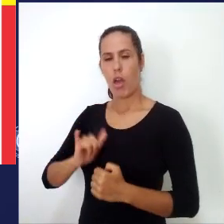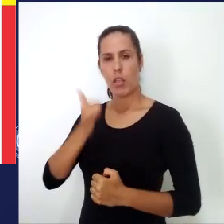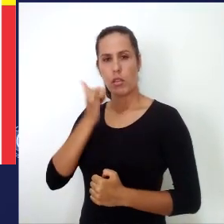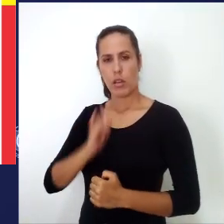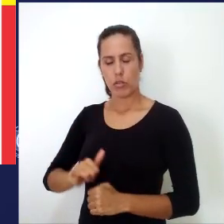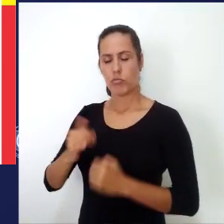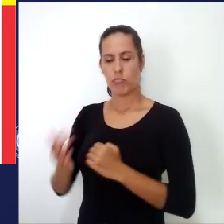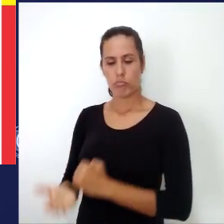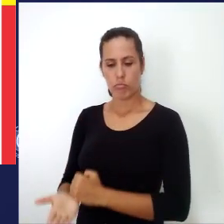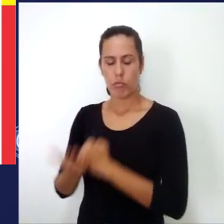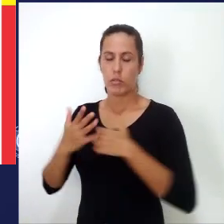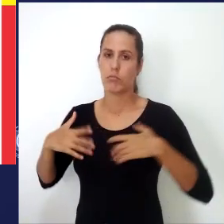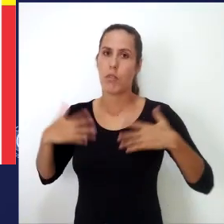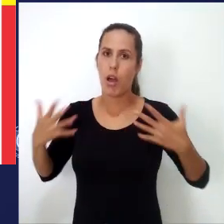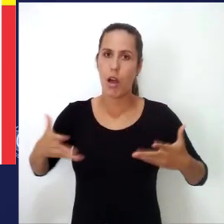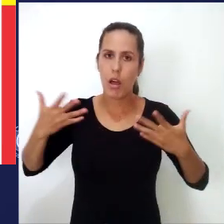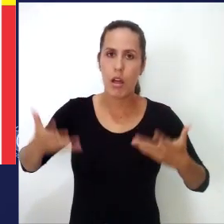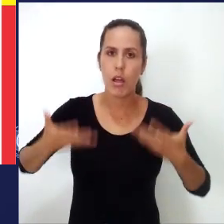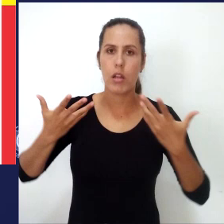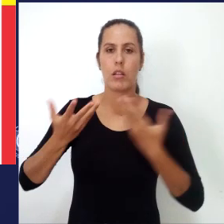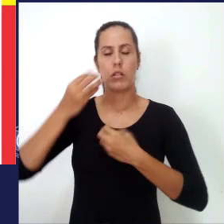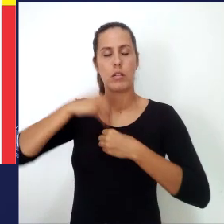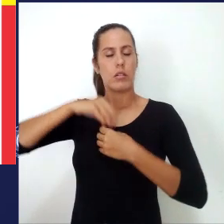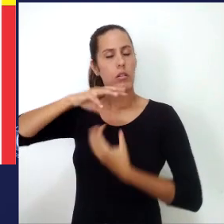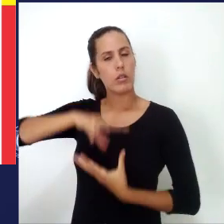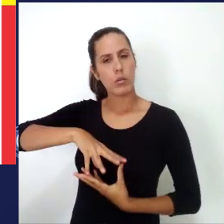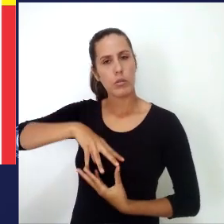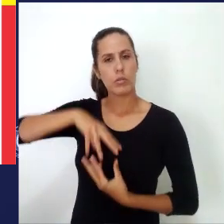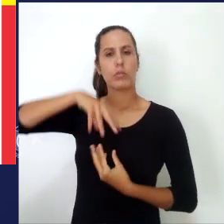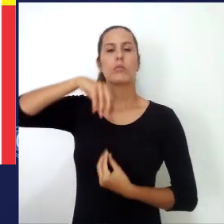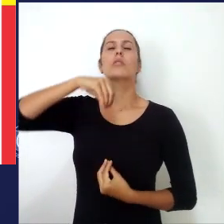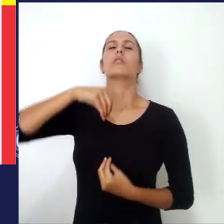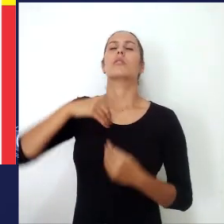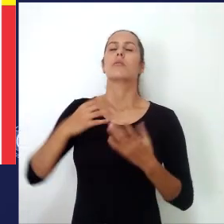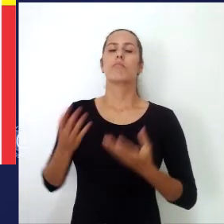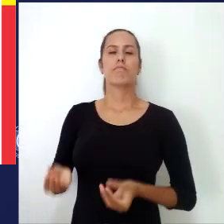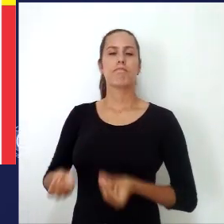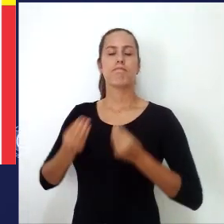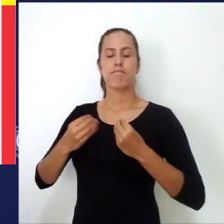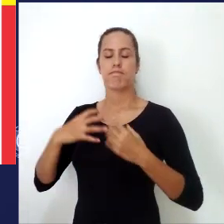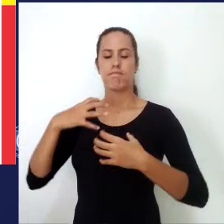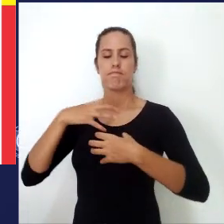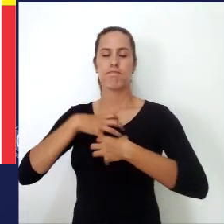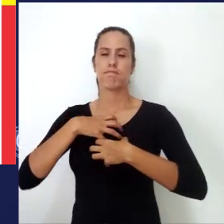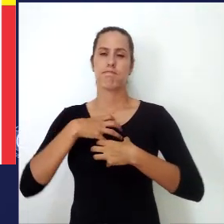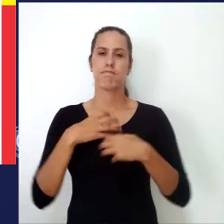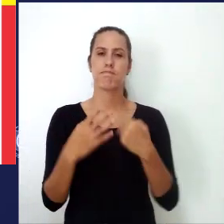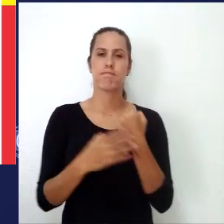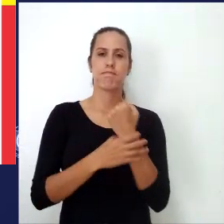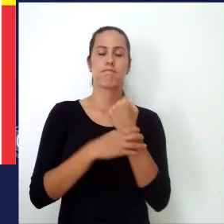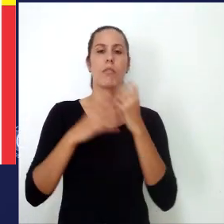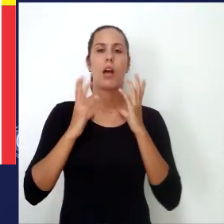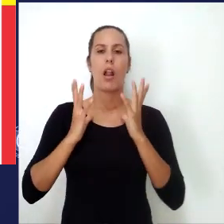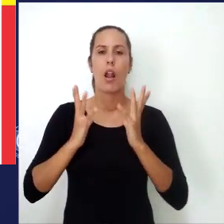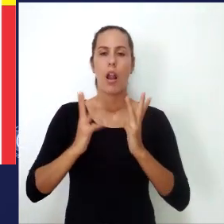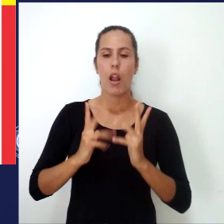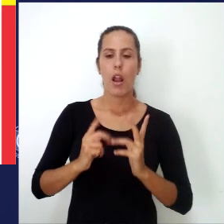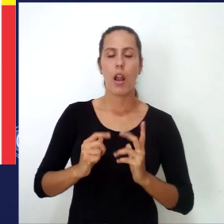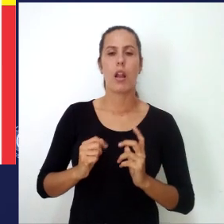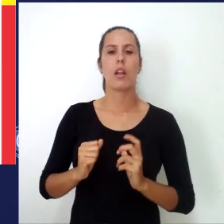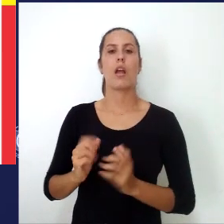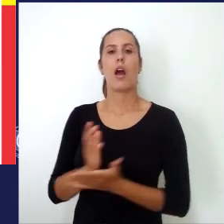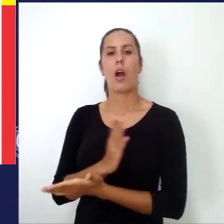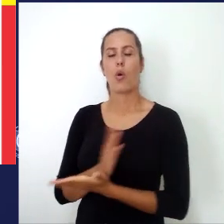São benefícios energéticos, né, que, por exemplo, pode animar, aquecer o espírito, dar